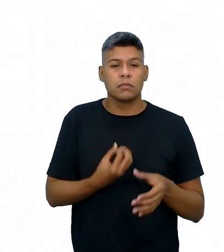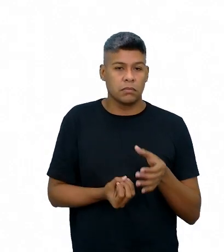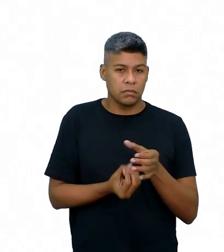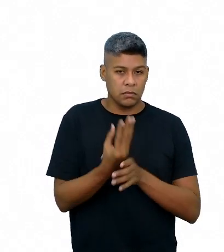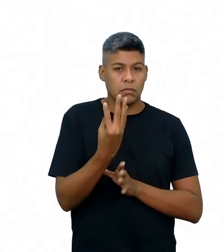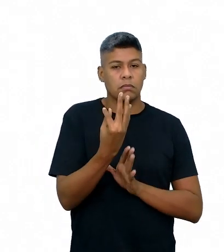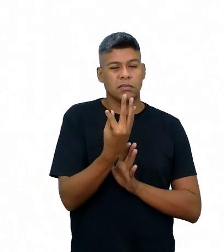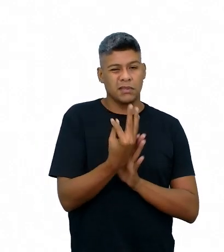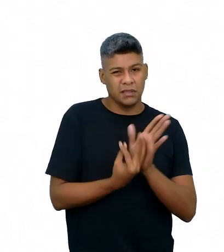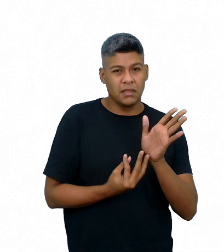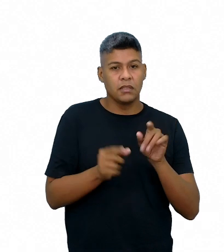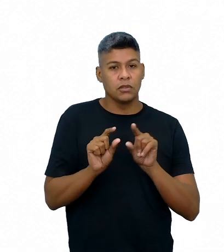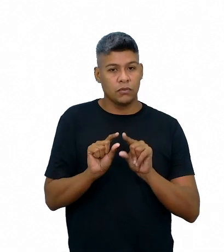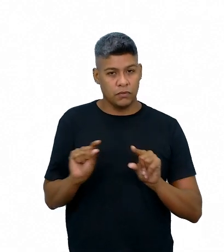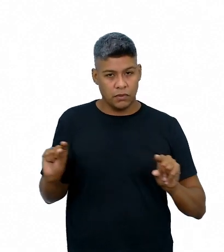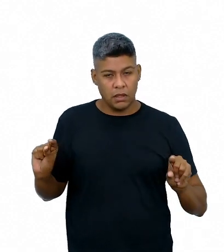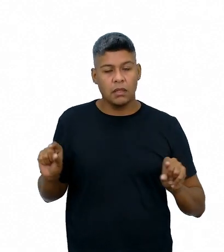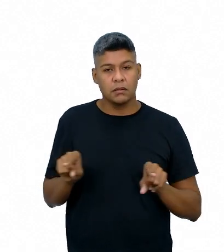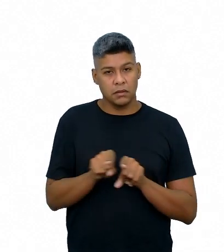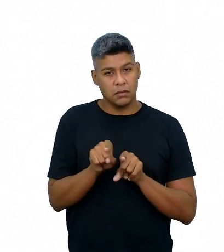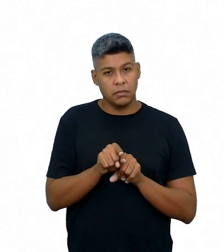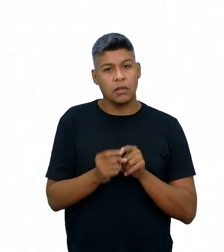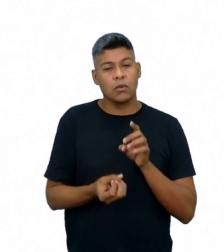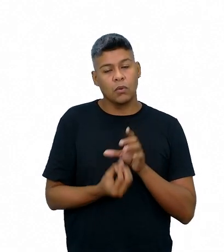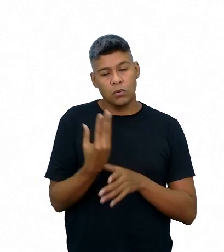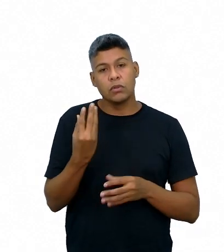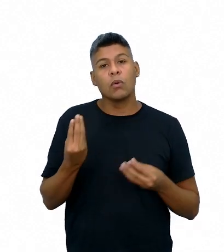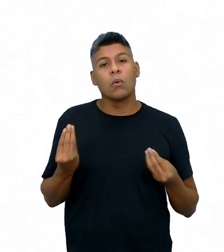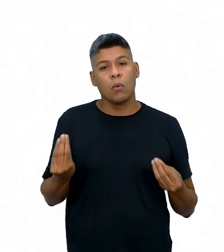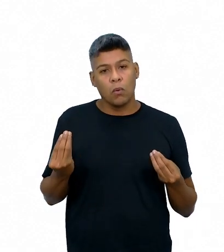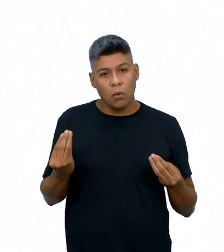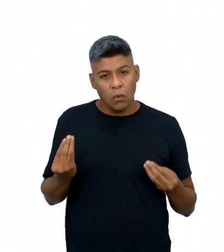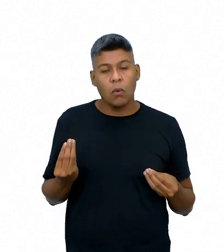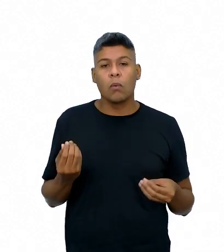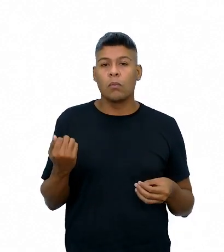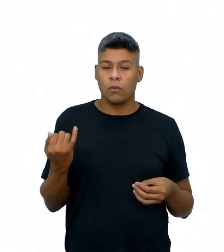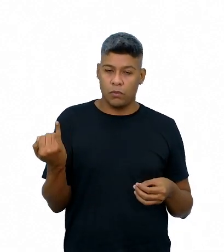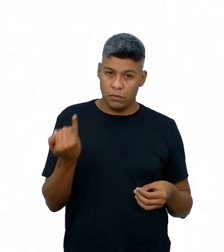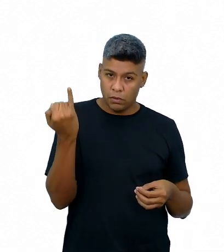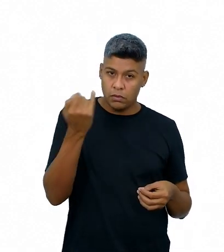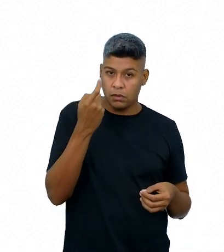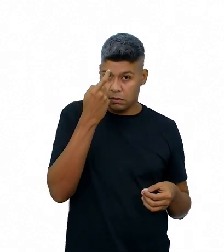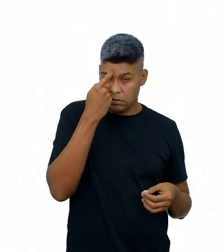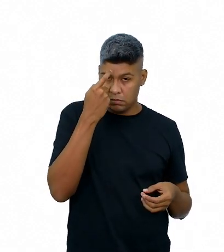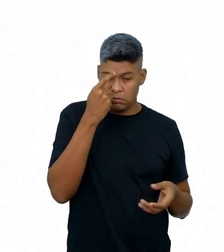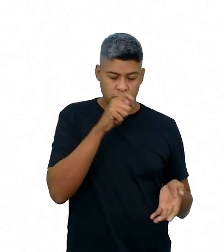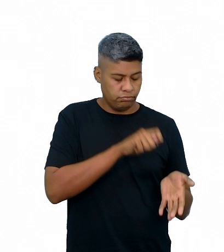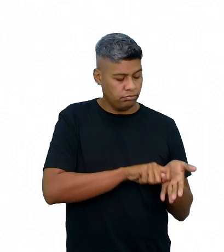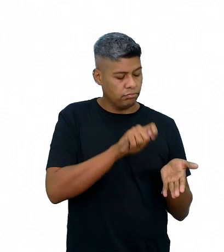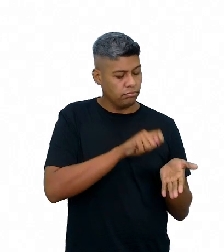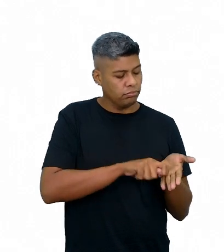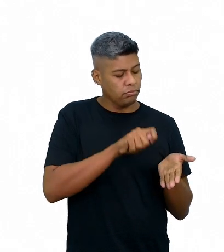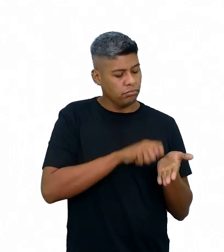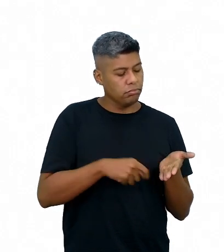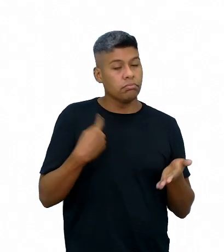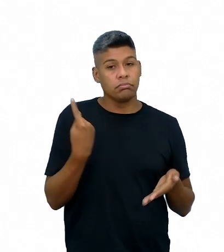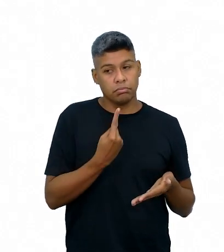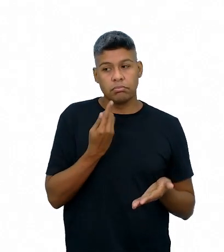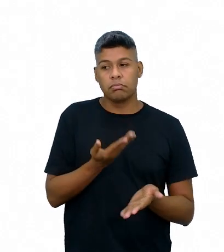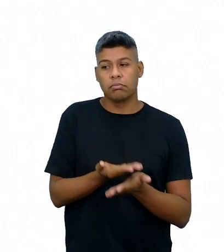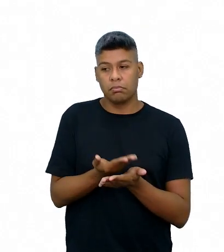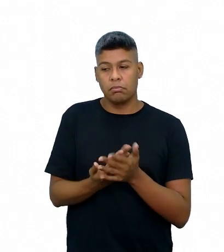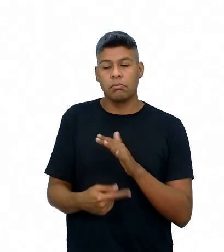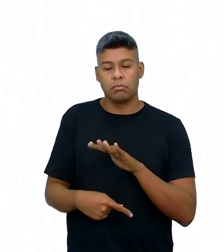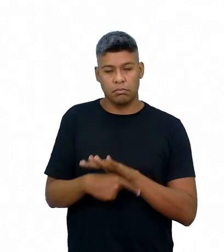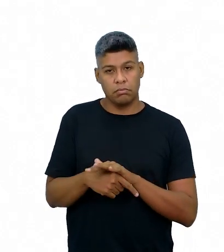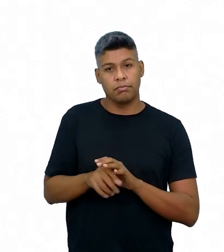construir frases, se construir textos. É importante a gente ter isso em mente quando nós estamos numa aula